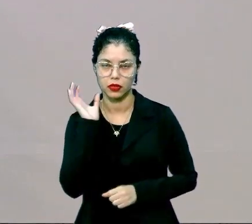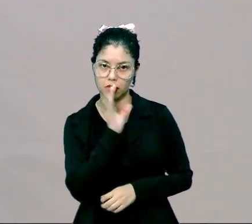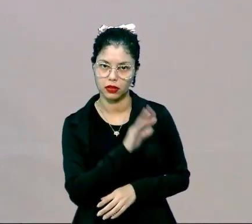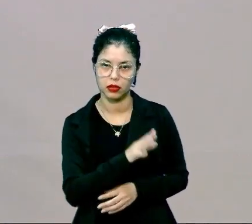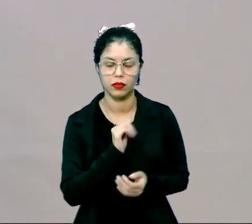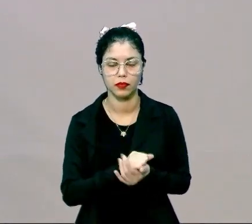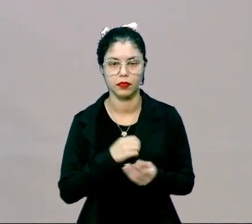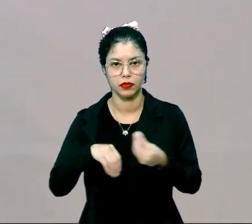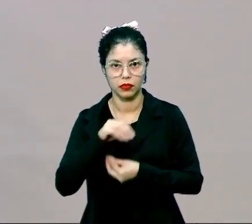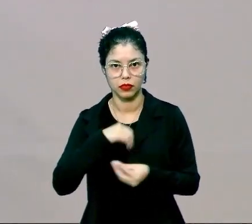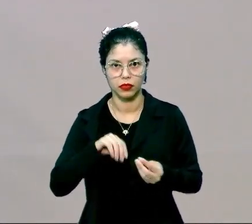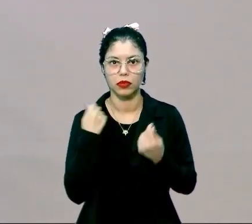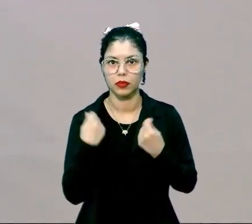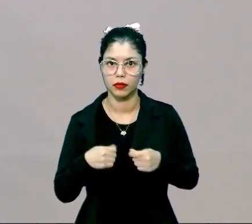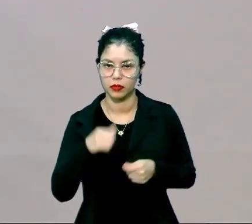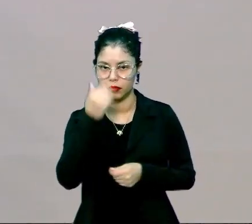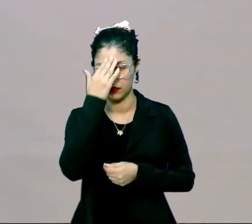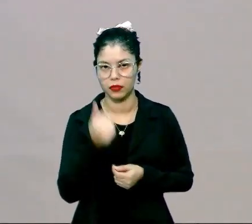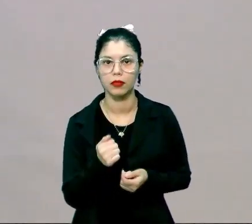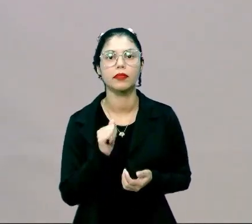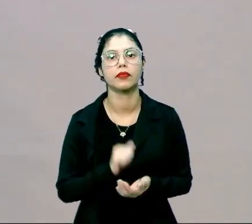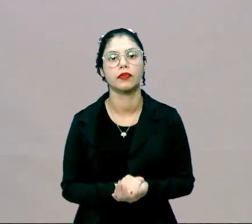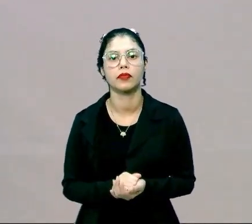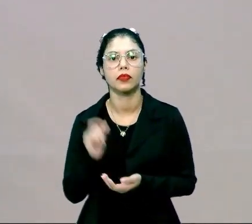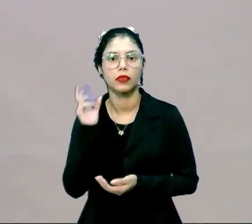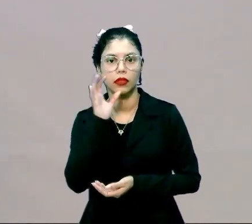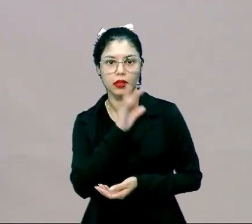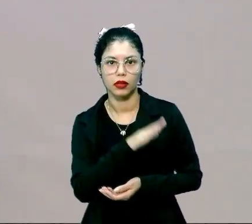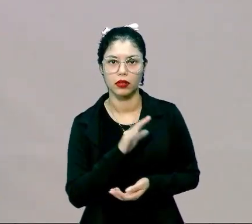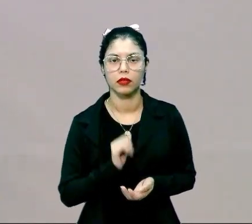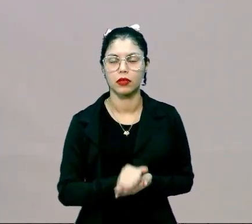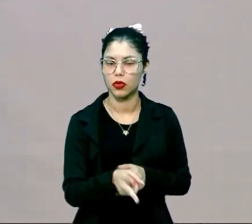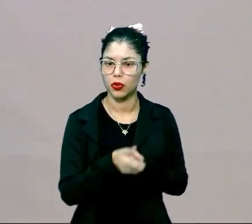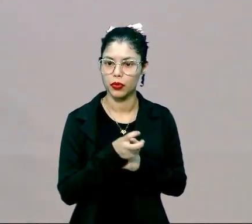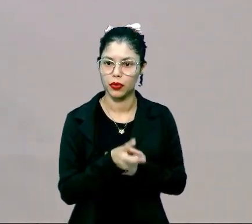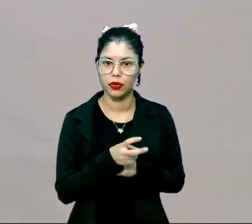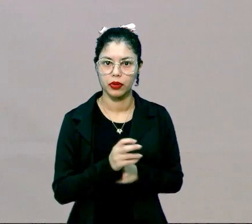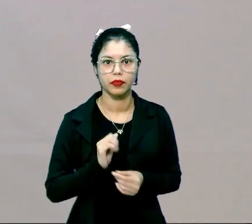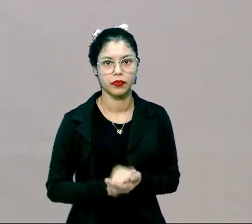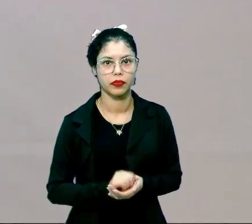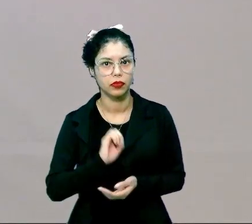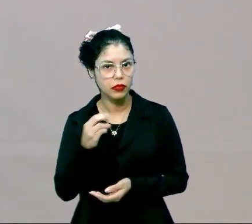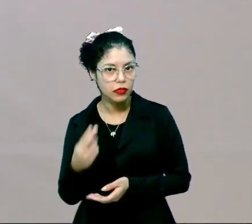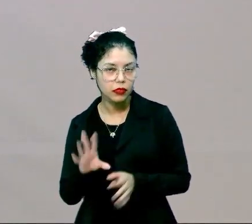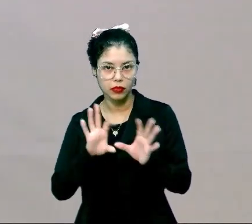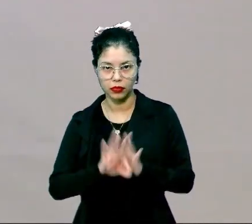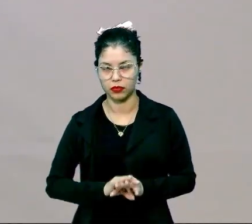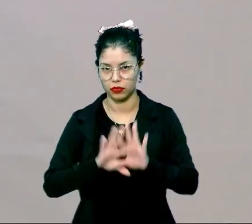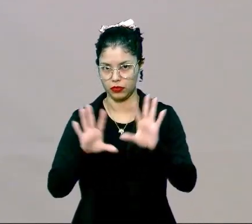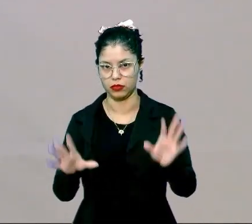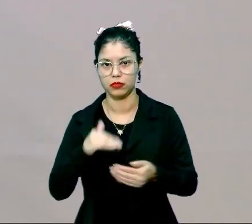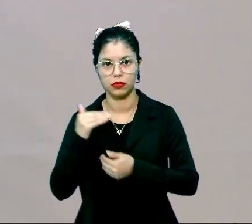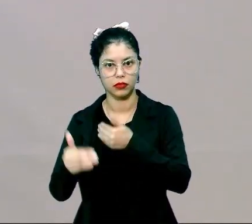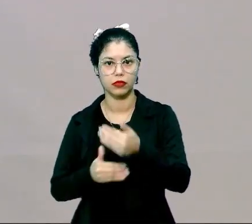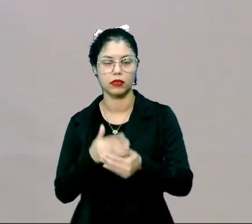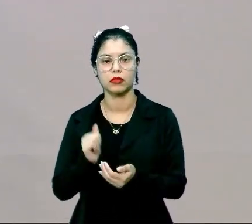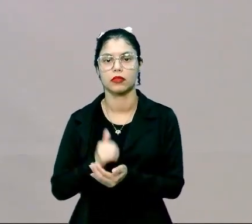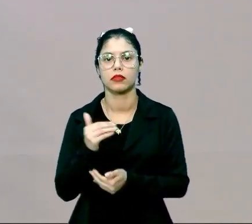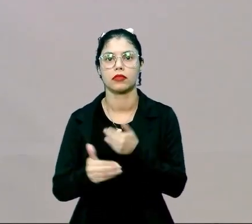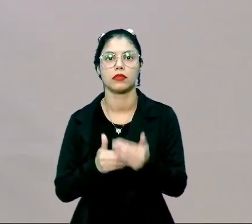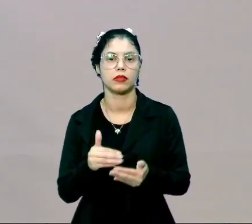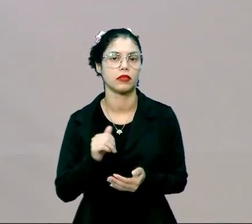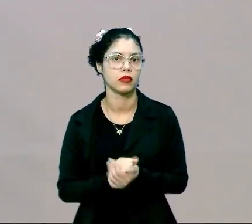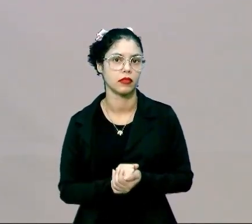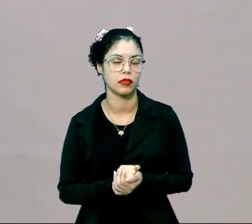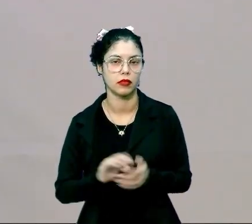uma reação. Então, eu preciso saber se esse calor ele foi absorvido ou se esse calor ele foi liberado durante um processo